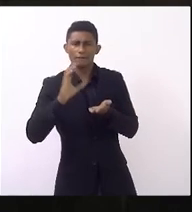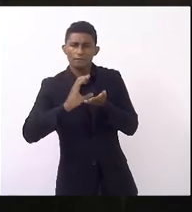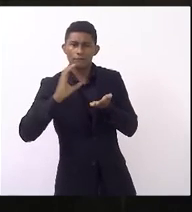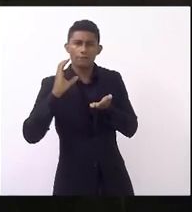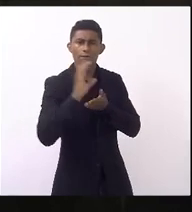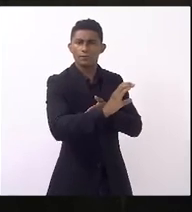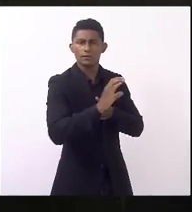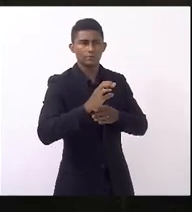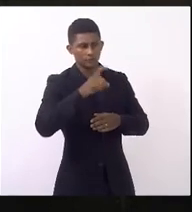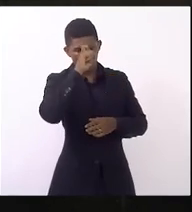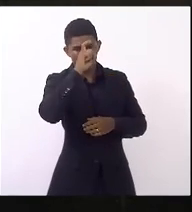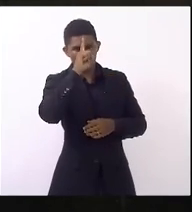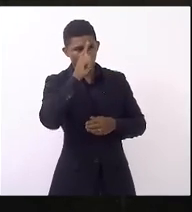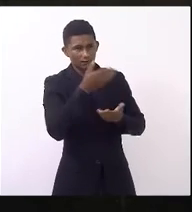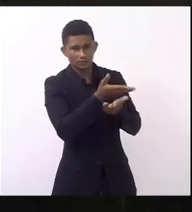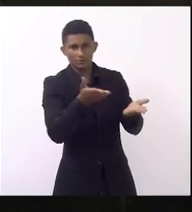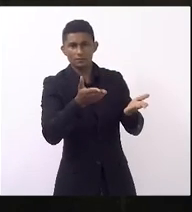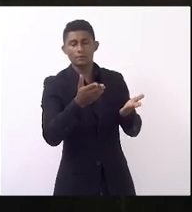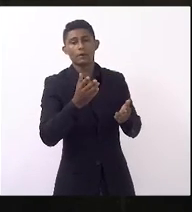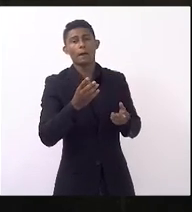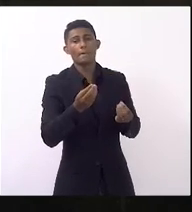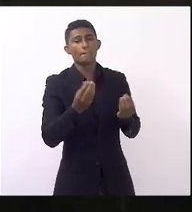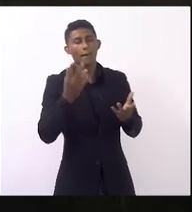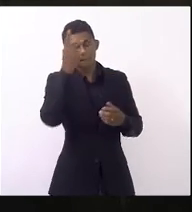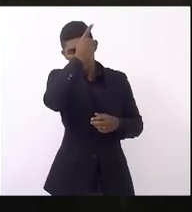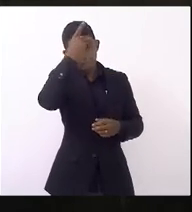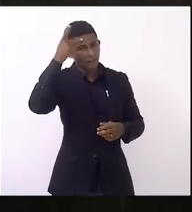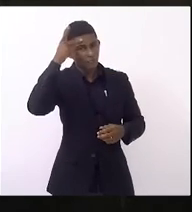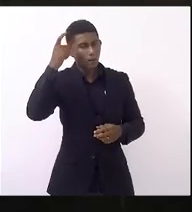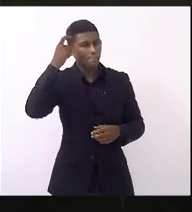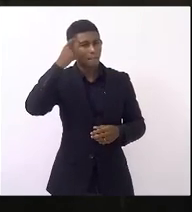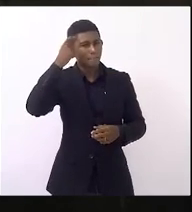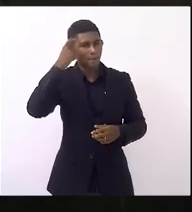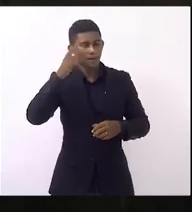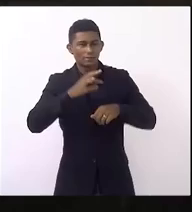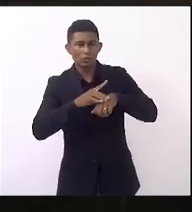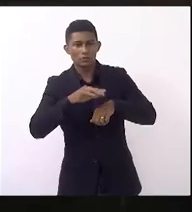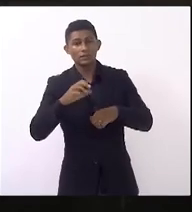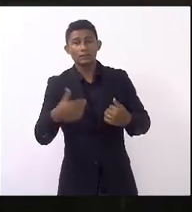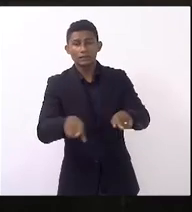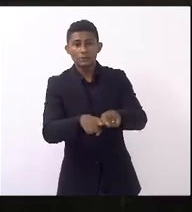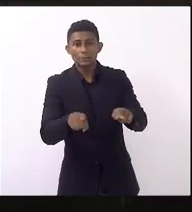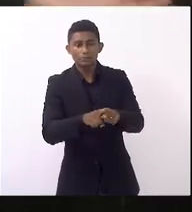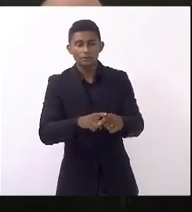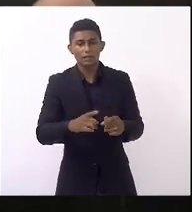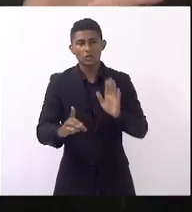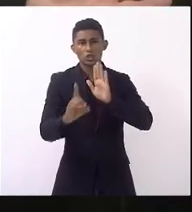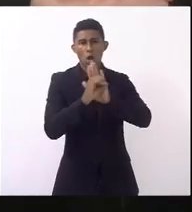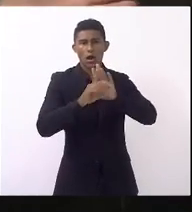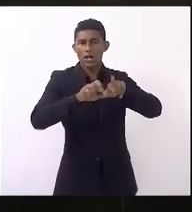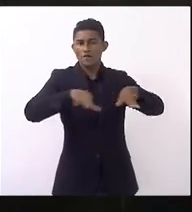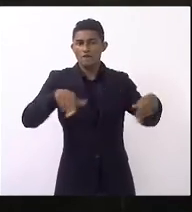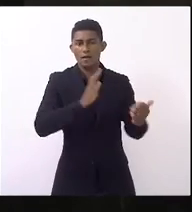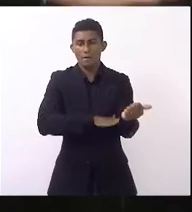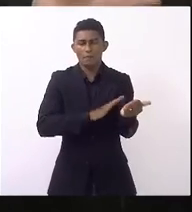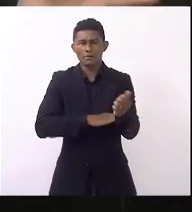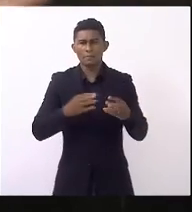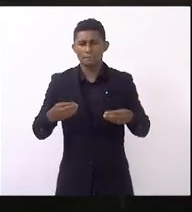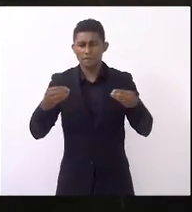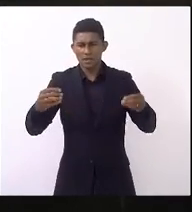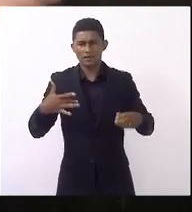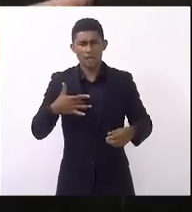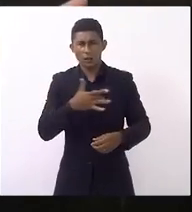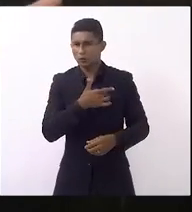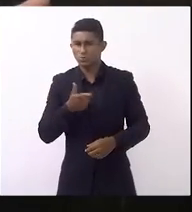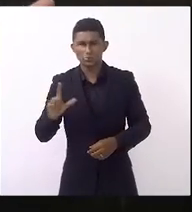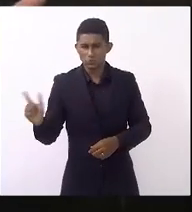de hospitais para pessoas com transtorno mental e com dependência química. Não tem Ministério da Saúde? Bom, que não tem, a gente sabe o que aconteceu na pandemia,